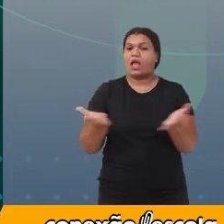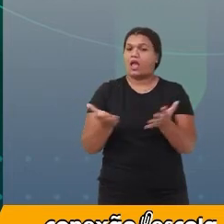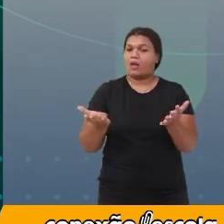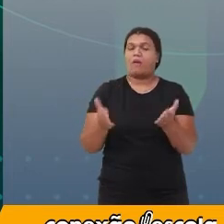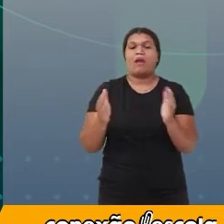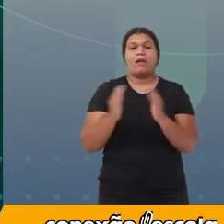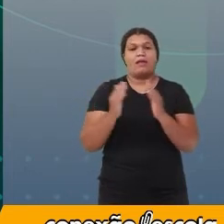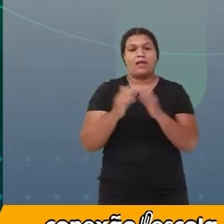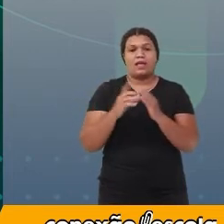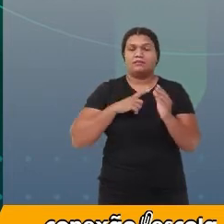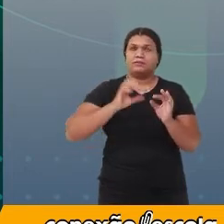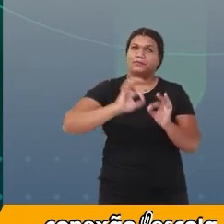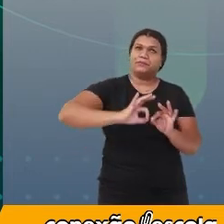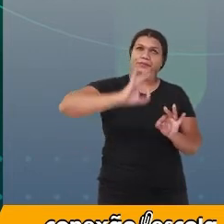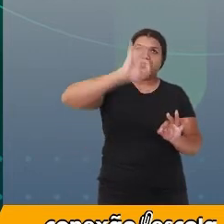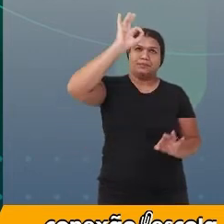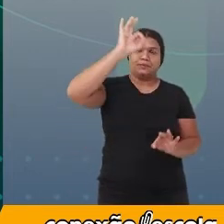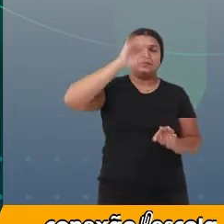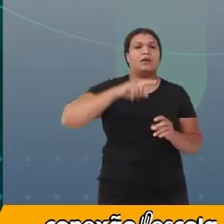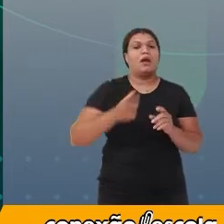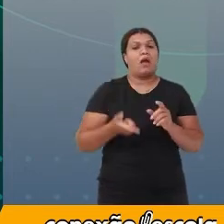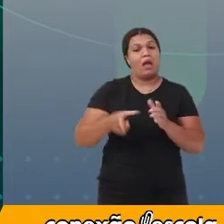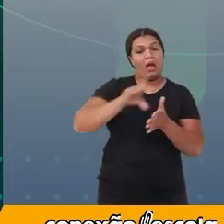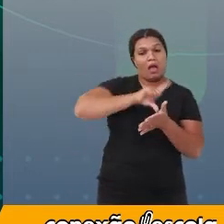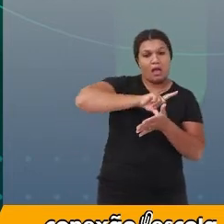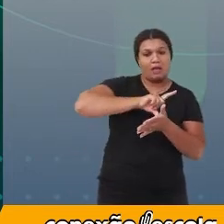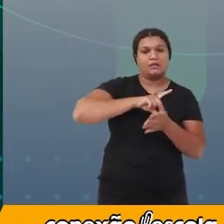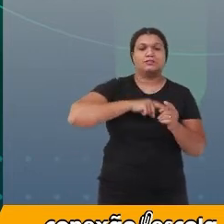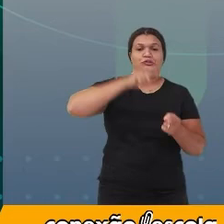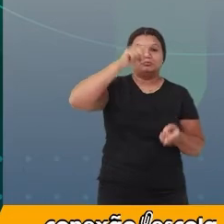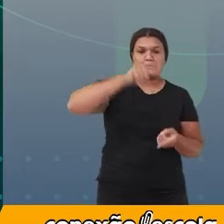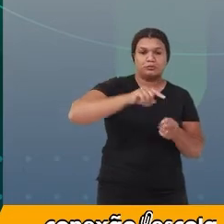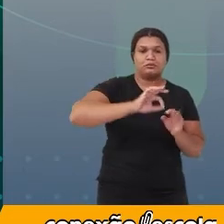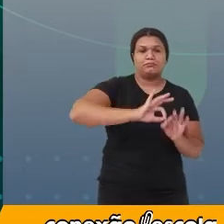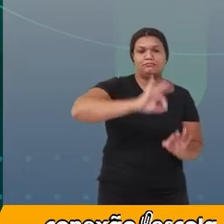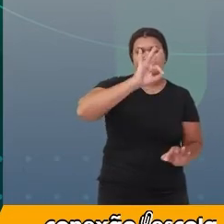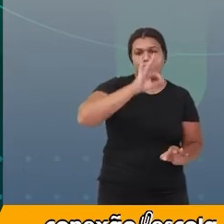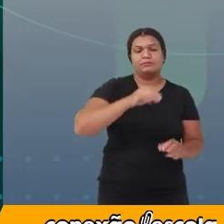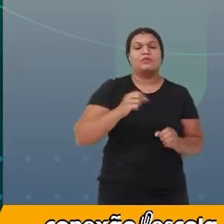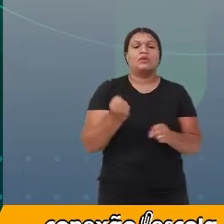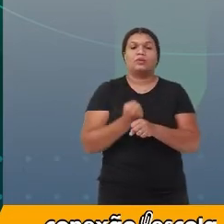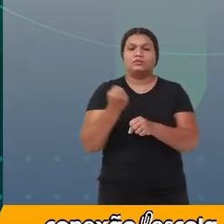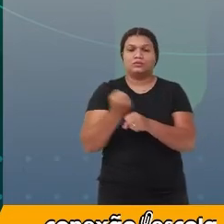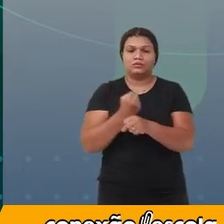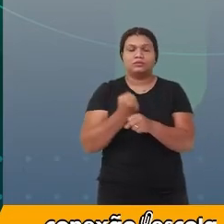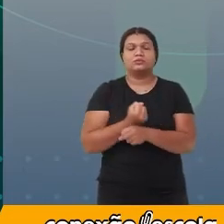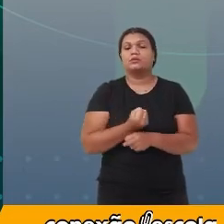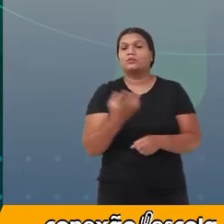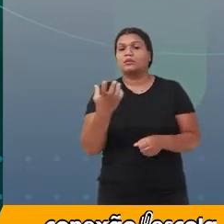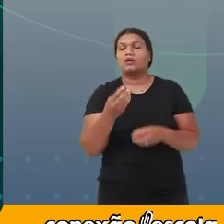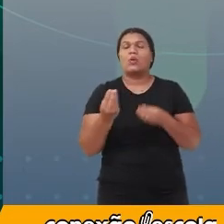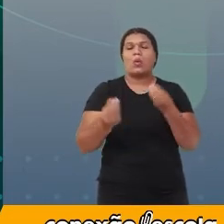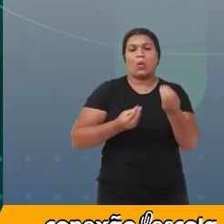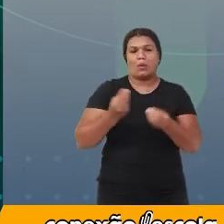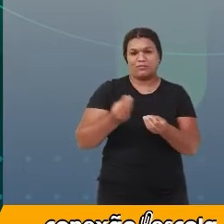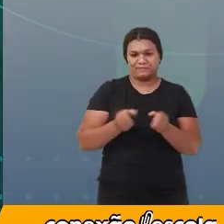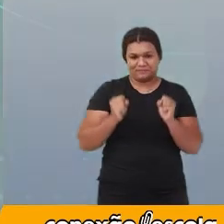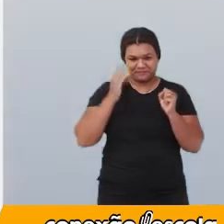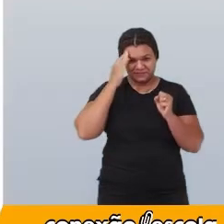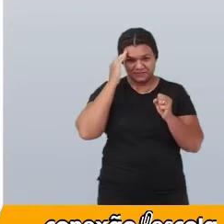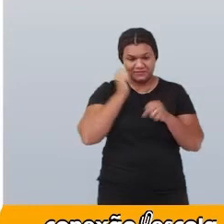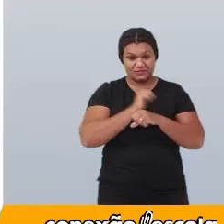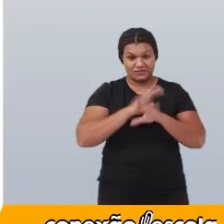casa possui de altura pelo valor que ela tinha anteriormente, antes da construção do segundo andar,